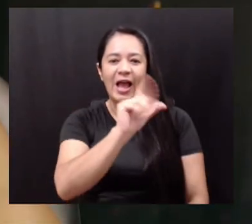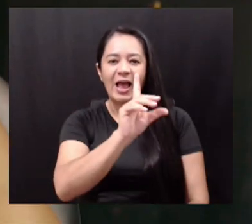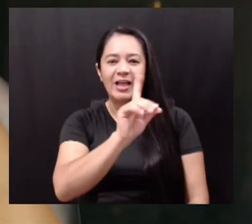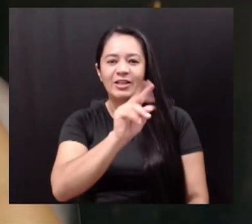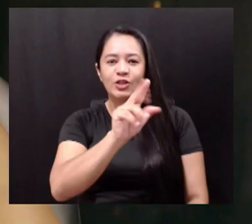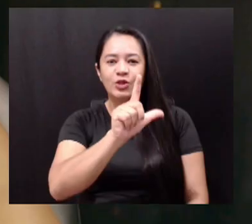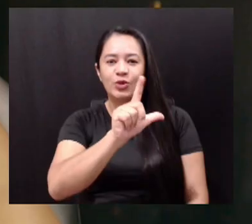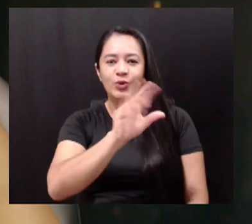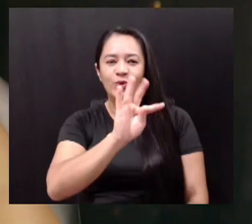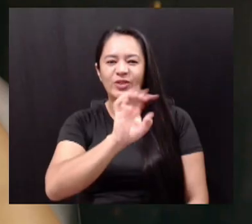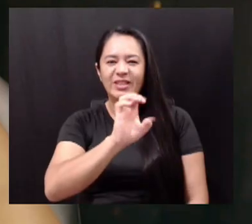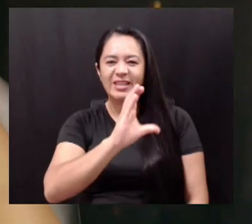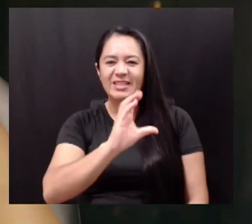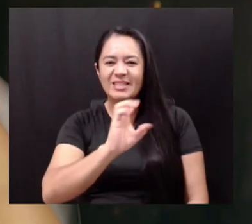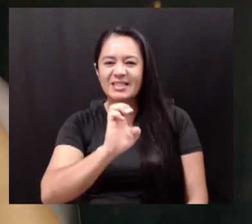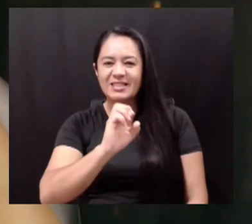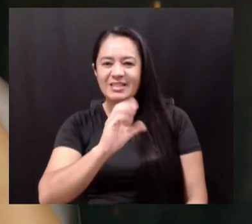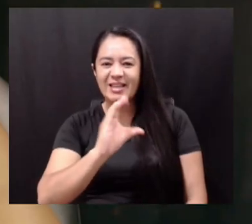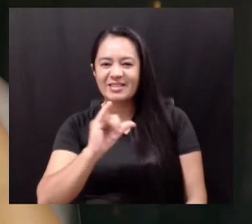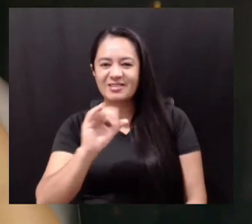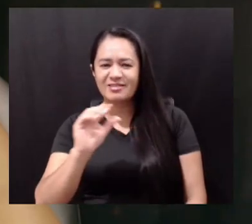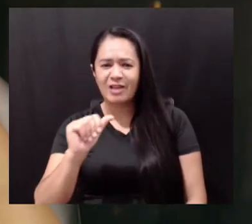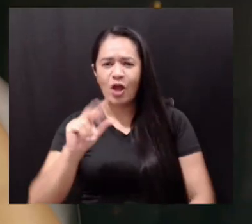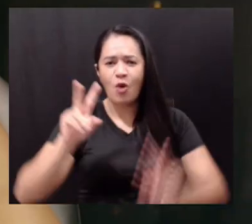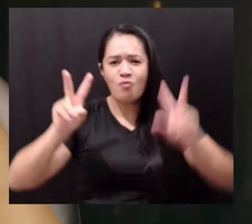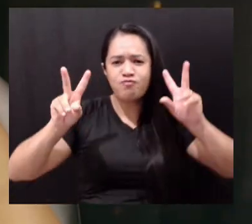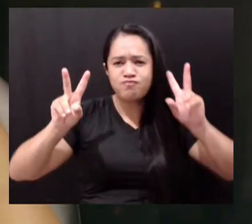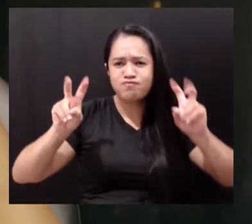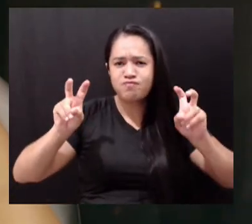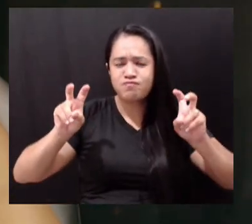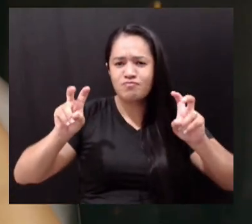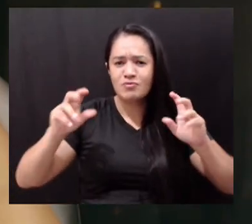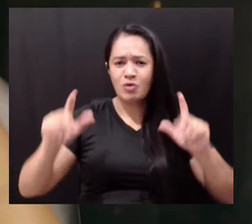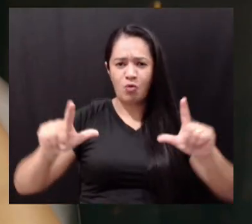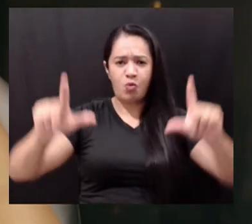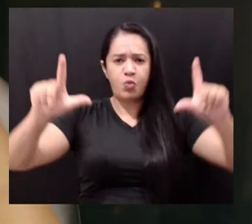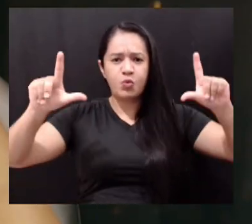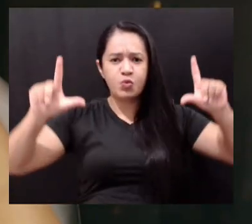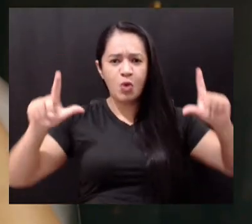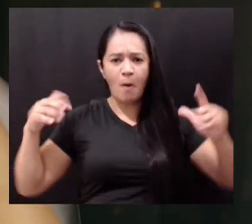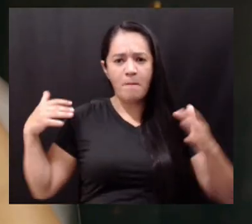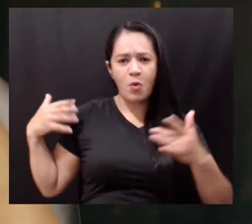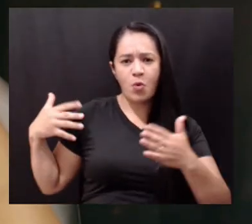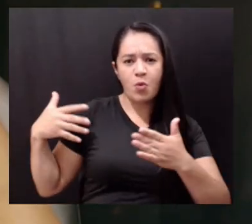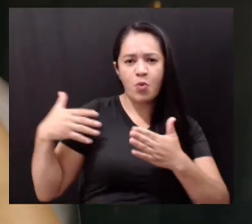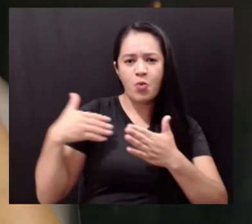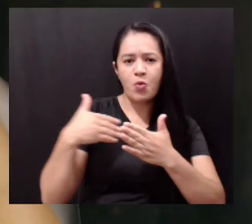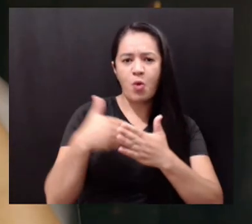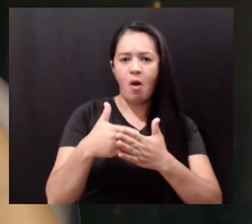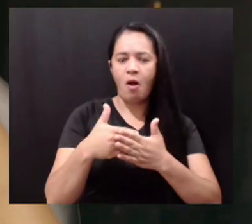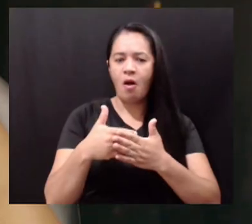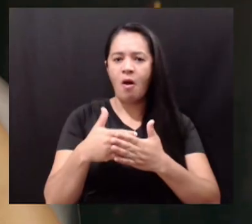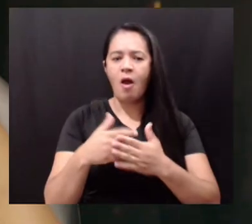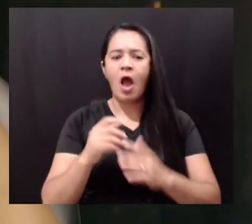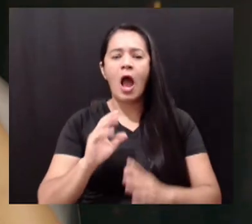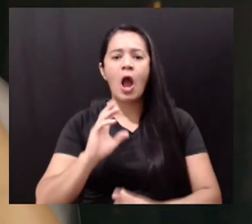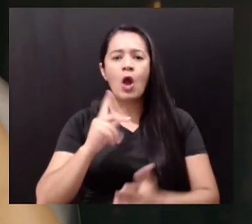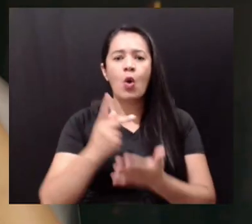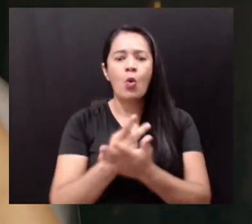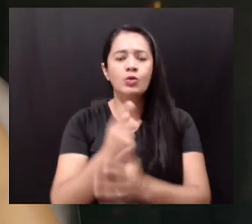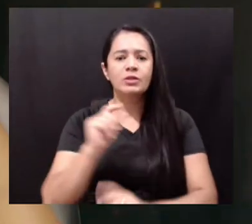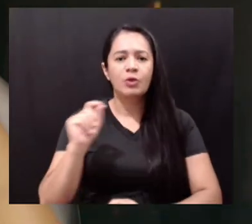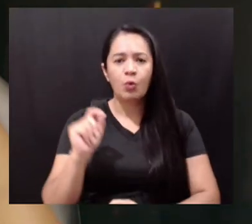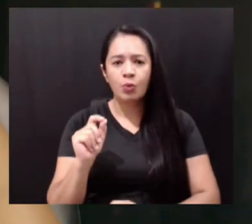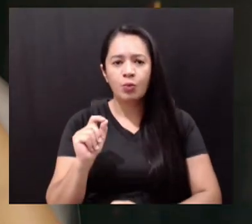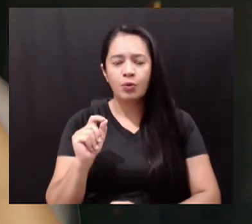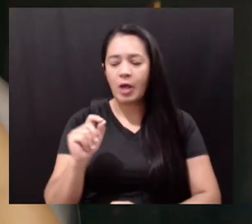adultescência. Um tema que ganhou bastante destaque nos últimos anos. A adultescência ocorre quando uma pessoa já passou pela